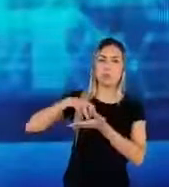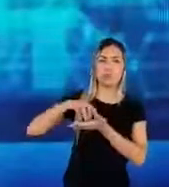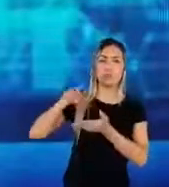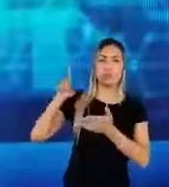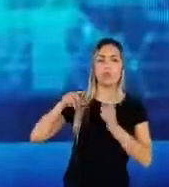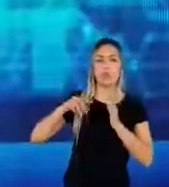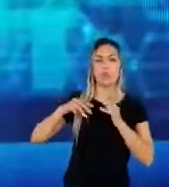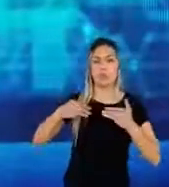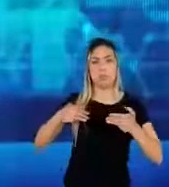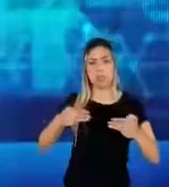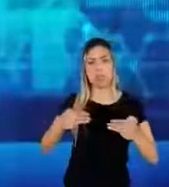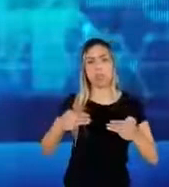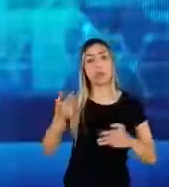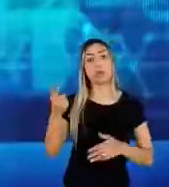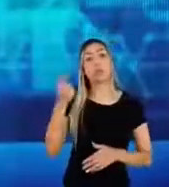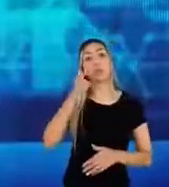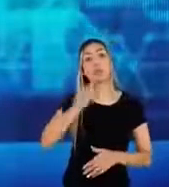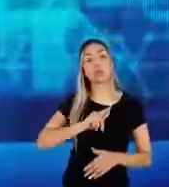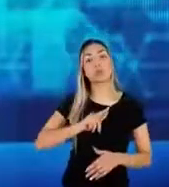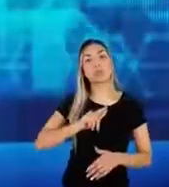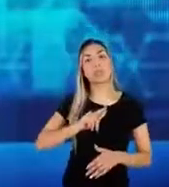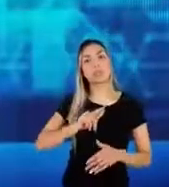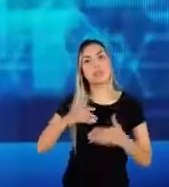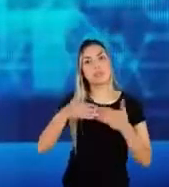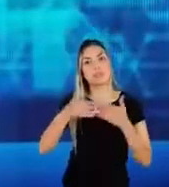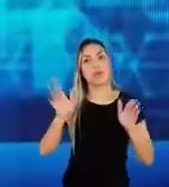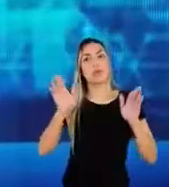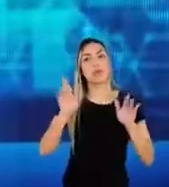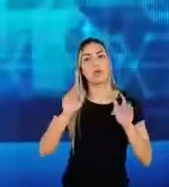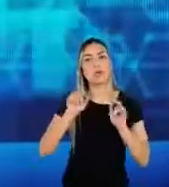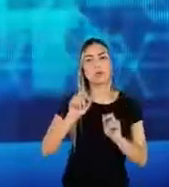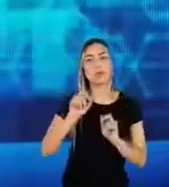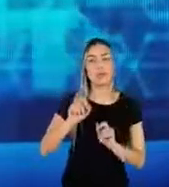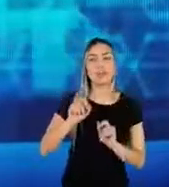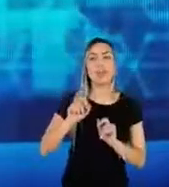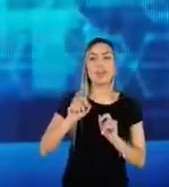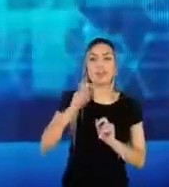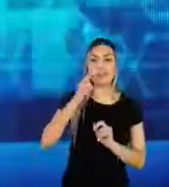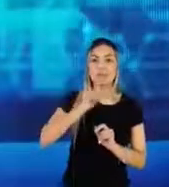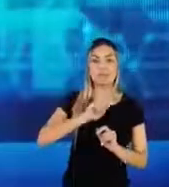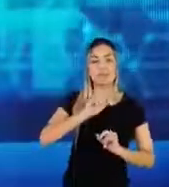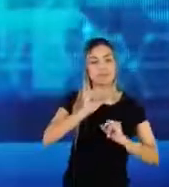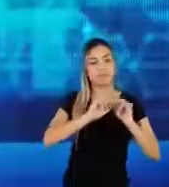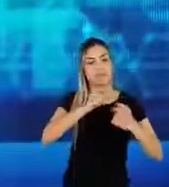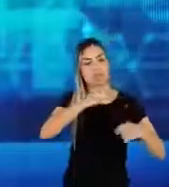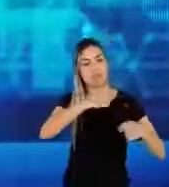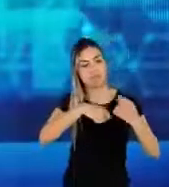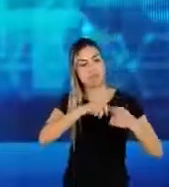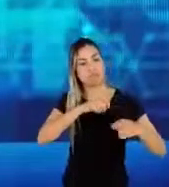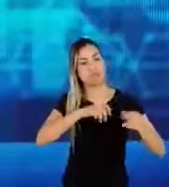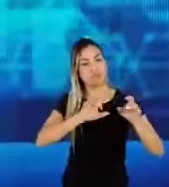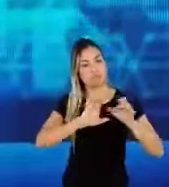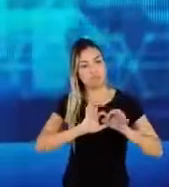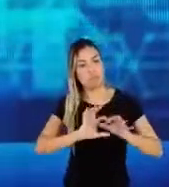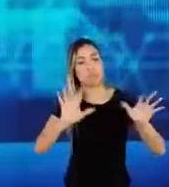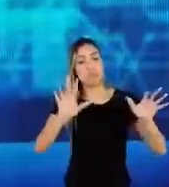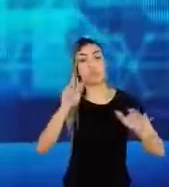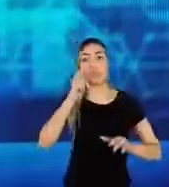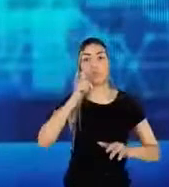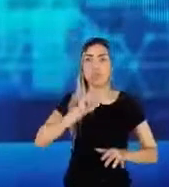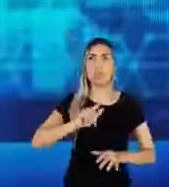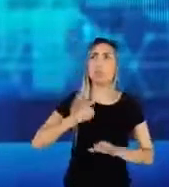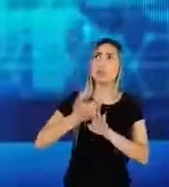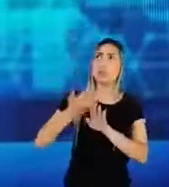a edição da portaria, que foi o primeiro ato que simbolizou a abertura do mercado, fruto de uma discussão que ocorre no setor